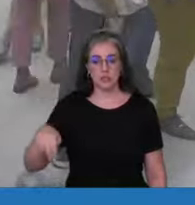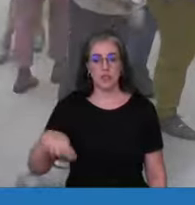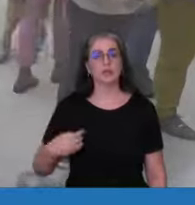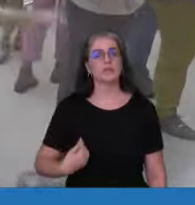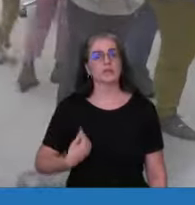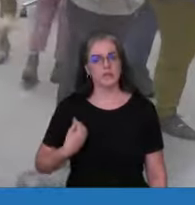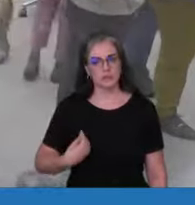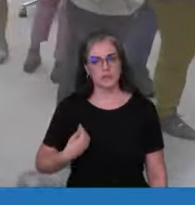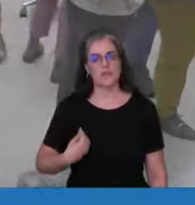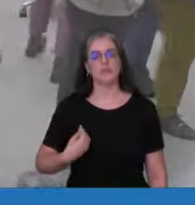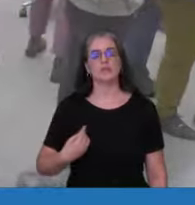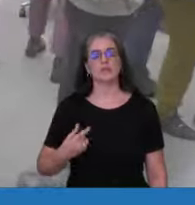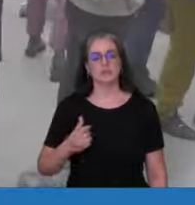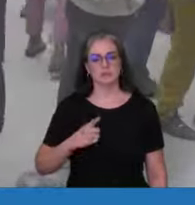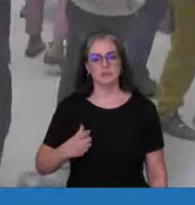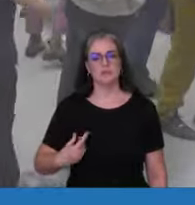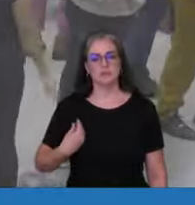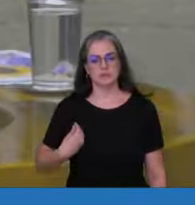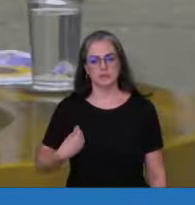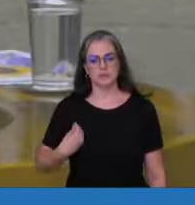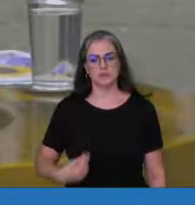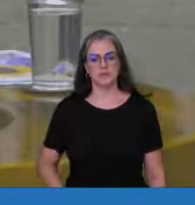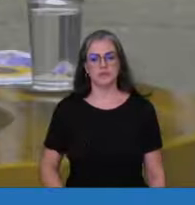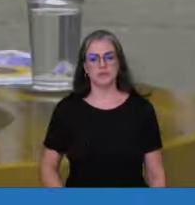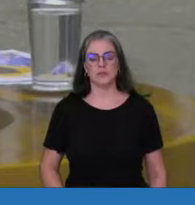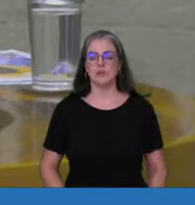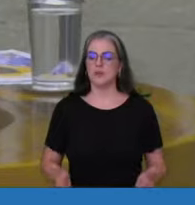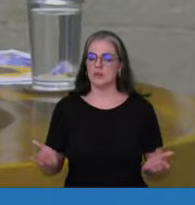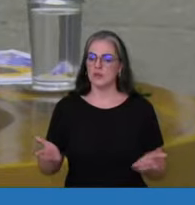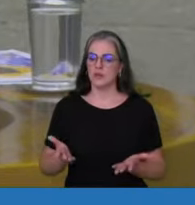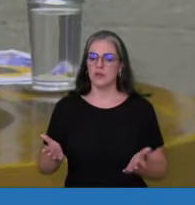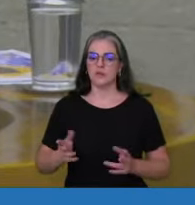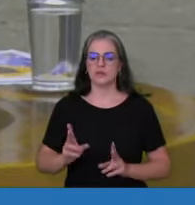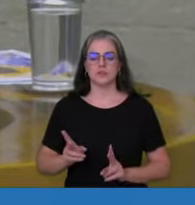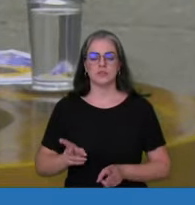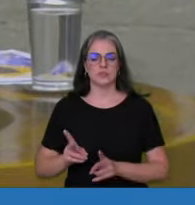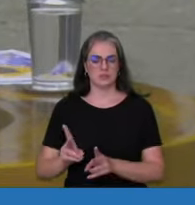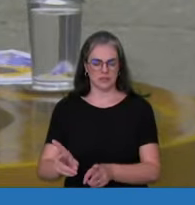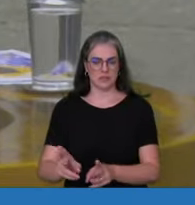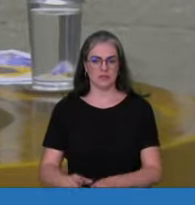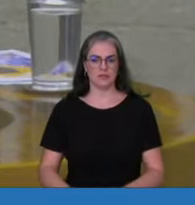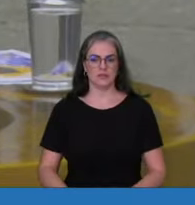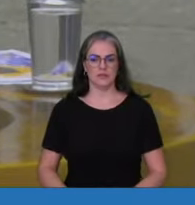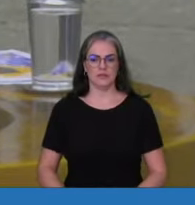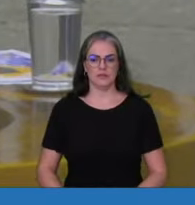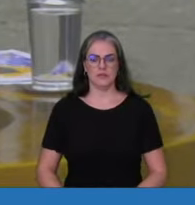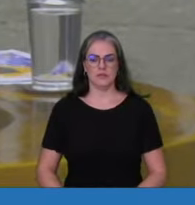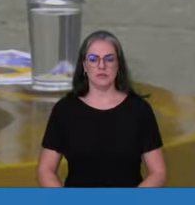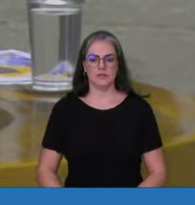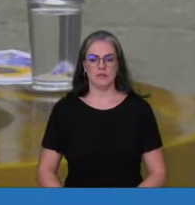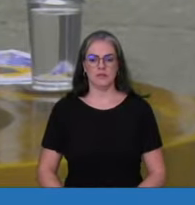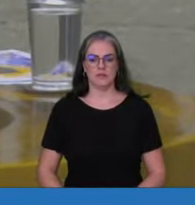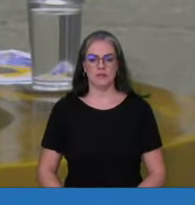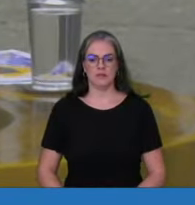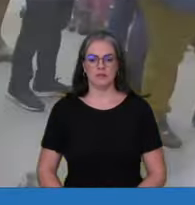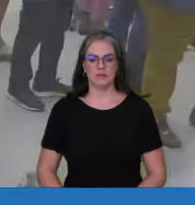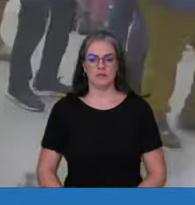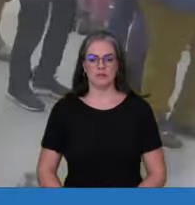Presente! Anderson! Presente! Hoje e sempre! Hoje e sempre! Obrigada!